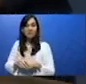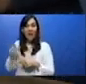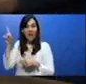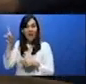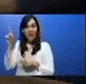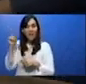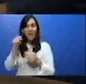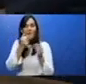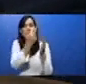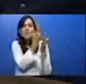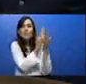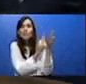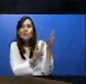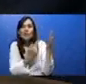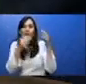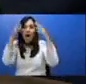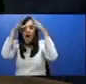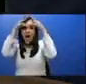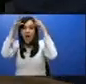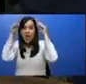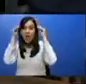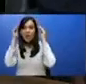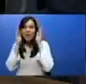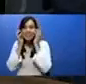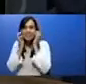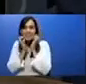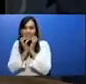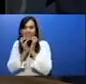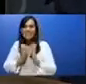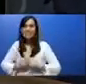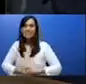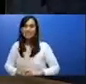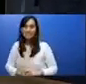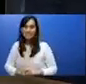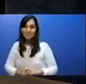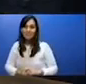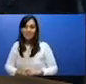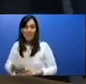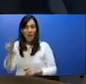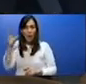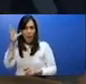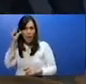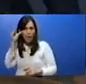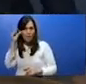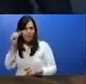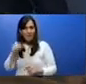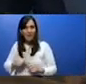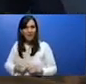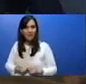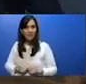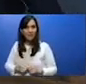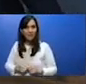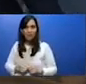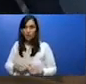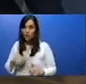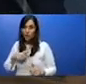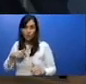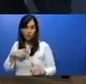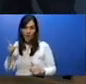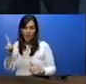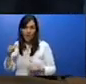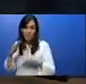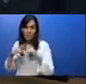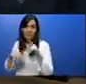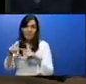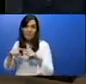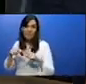do Leonardo da Vinci. Curiosidades sobre a Mona Lisa. Essas curiosidades não tem no material de